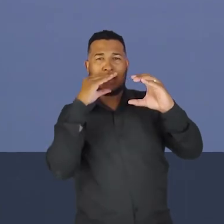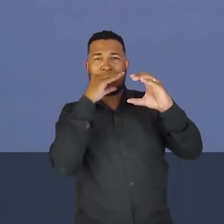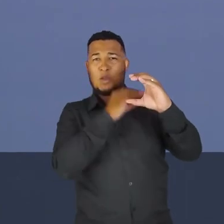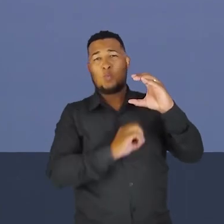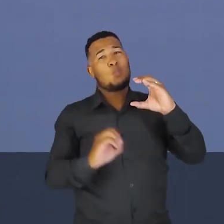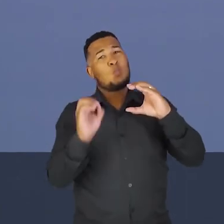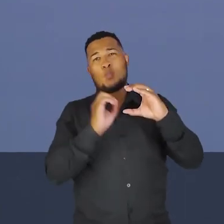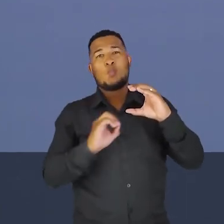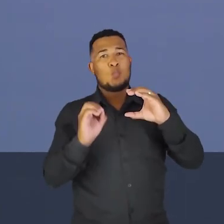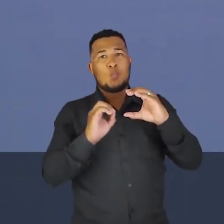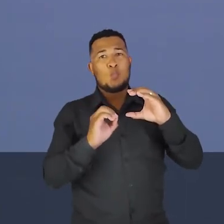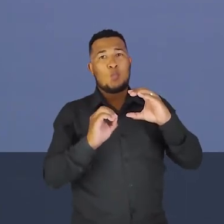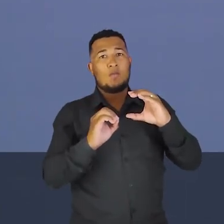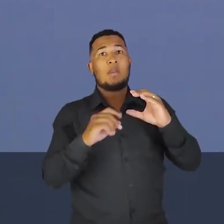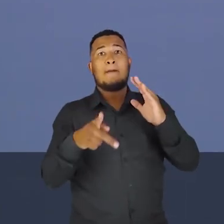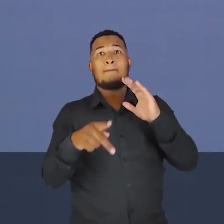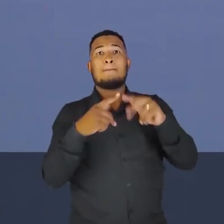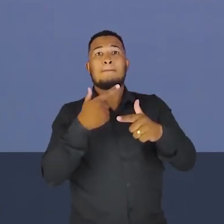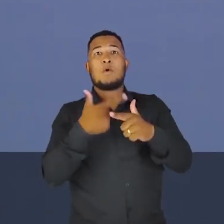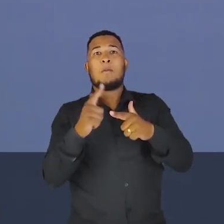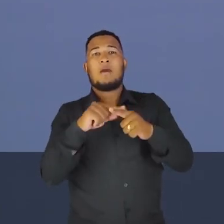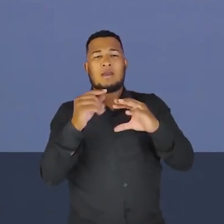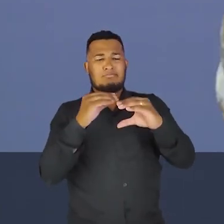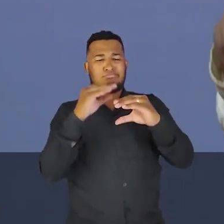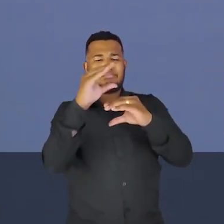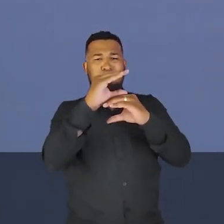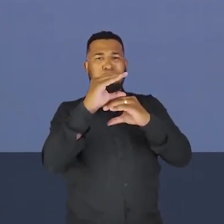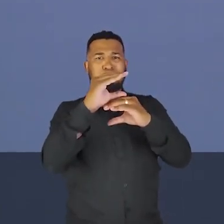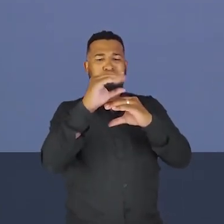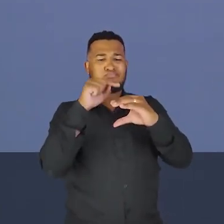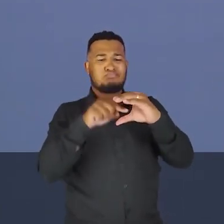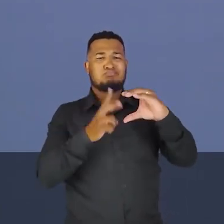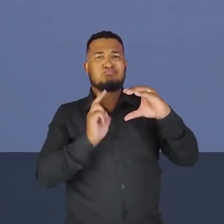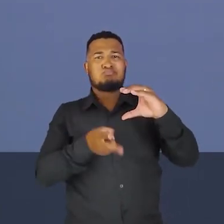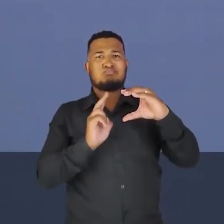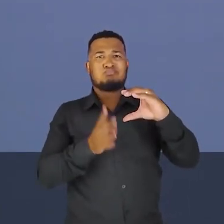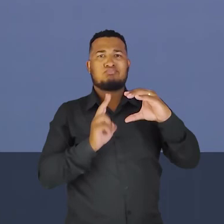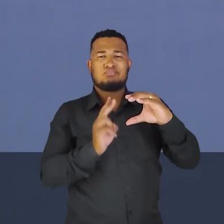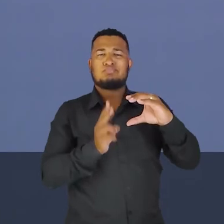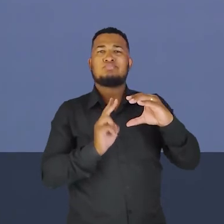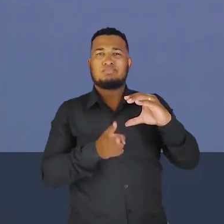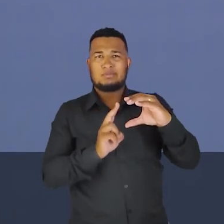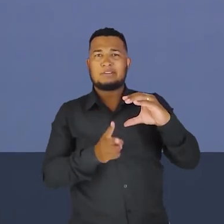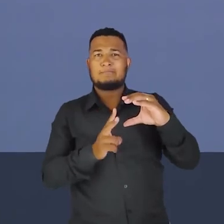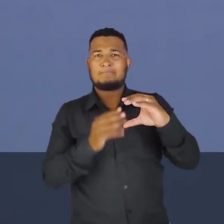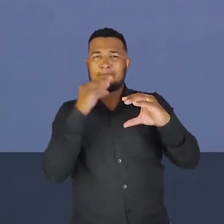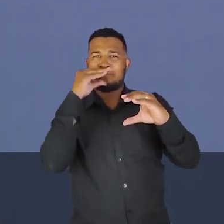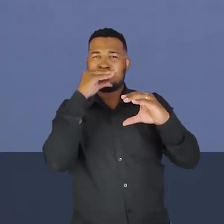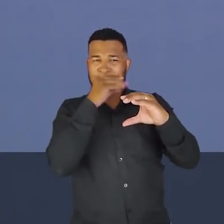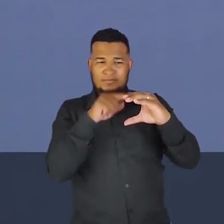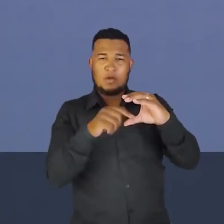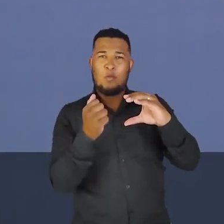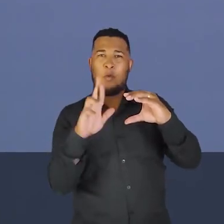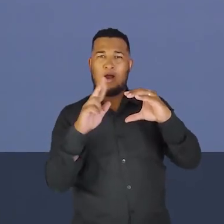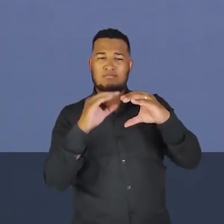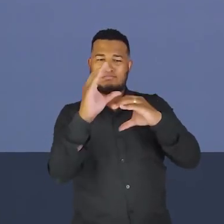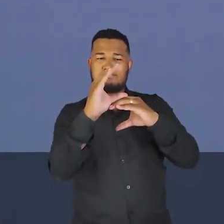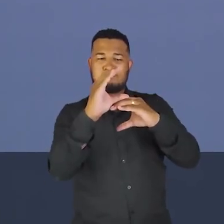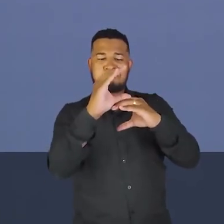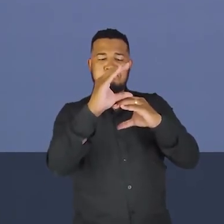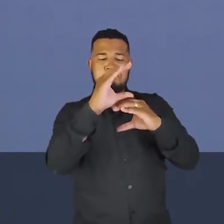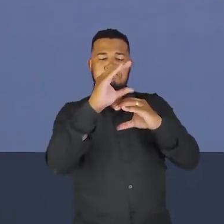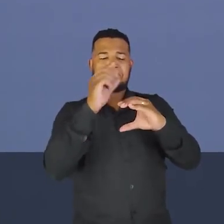tem então um problema de ar quente parado num local só. Esse ar quente parado no local só, né, não se